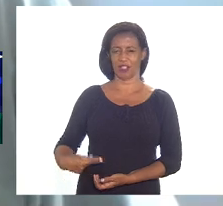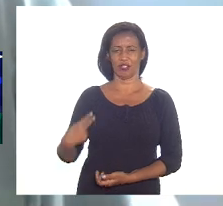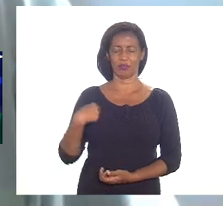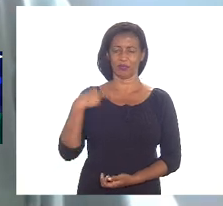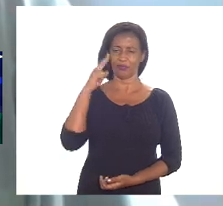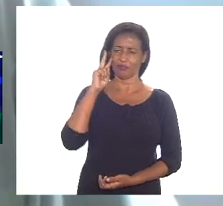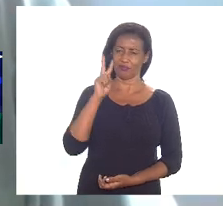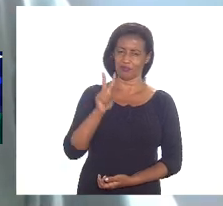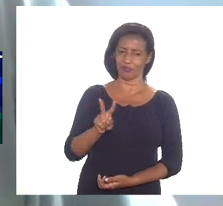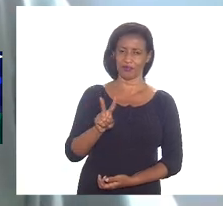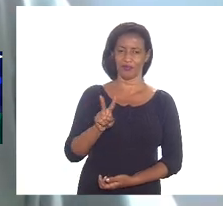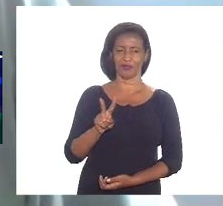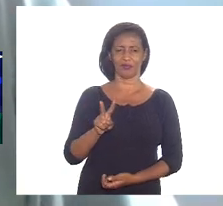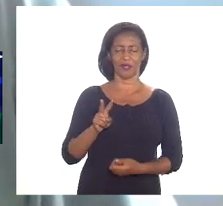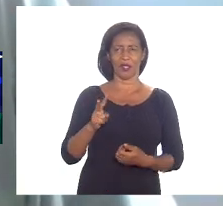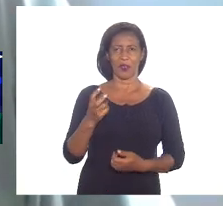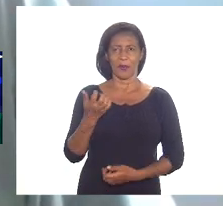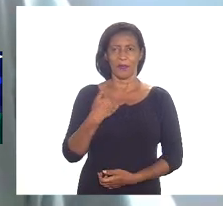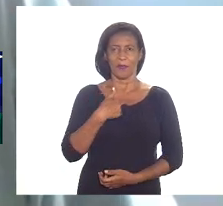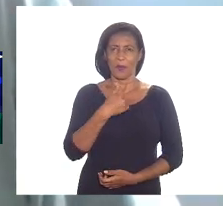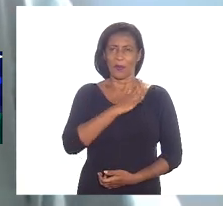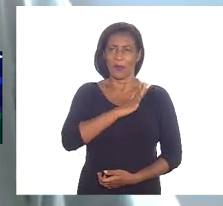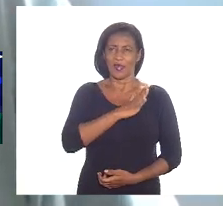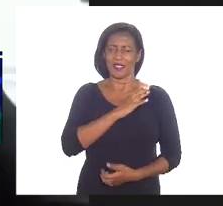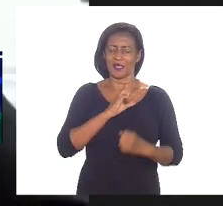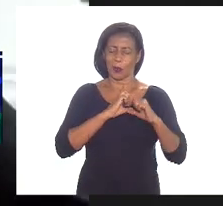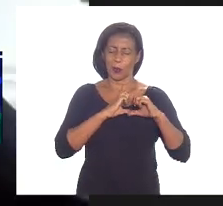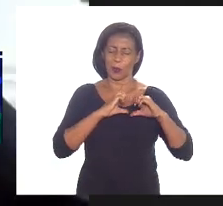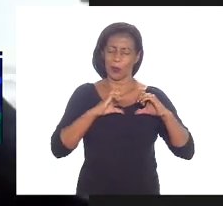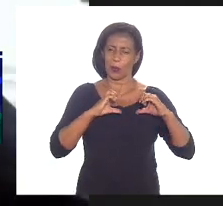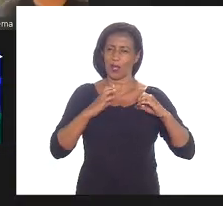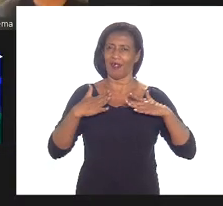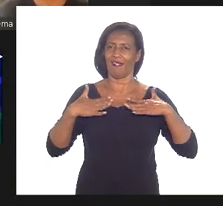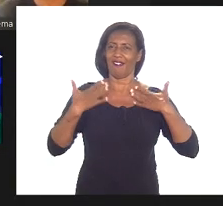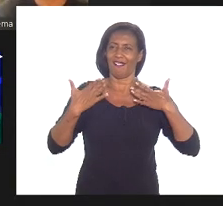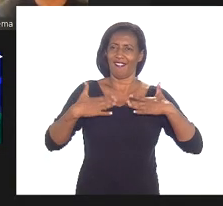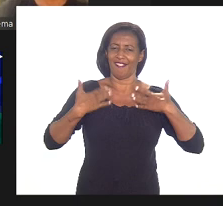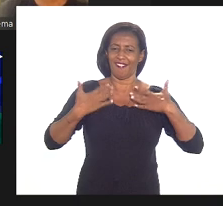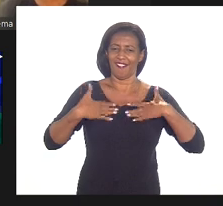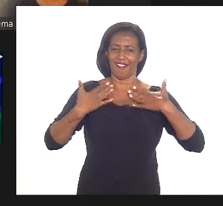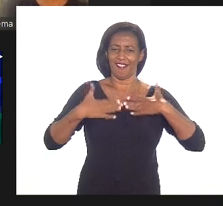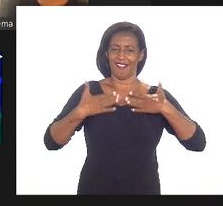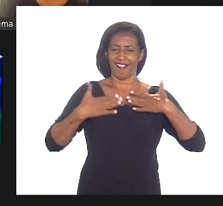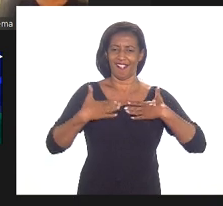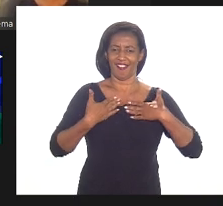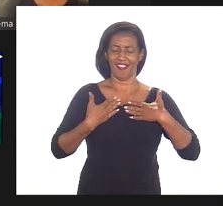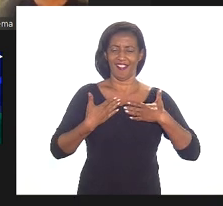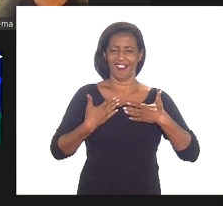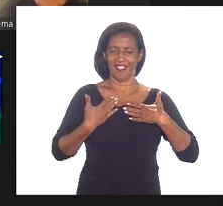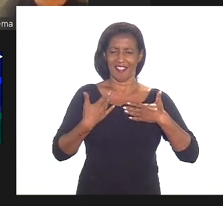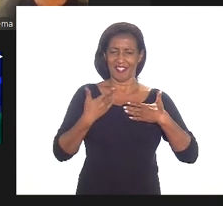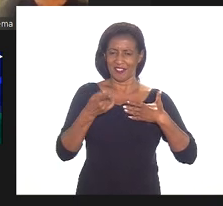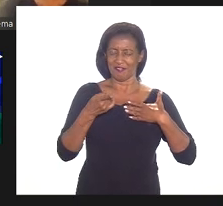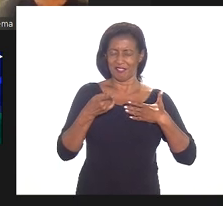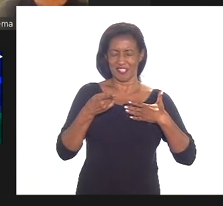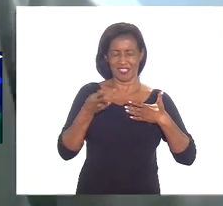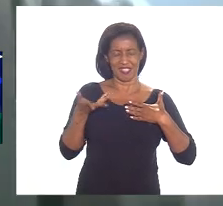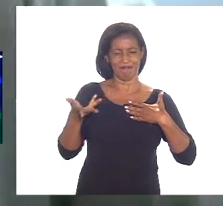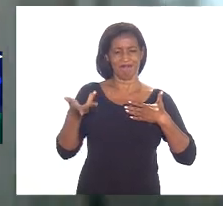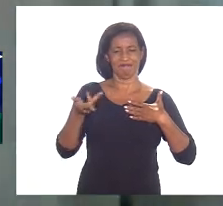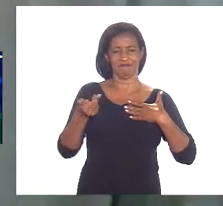do coração se enche de alegria tia Ju posteriormente o Baluarte na luta pela admiose